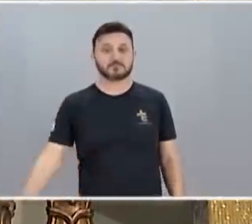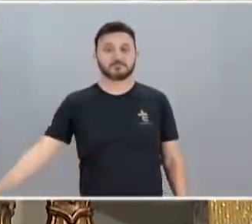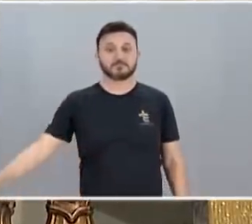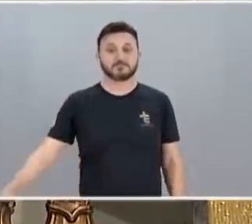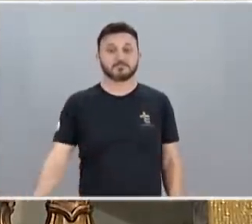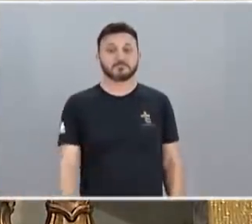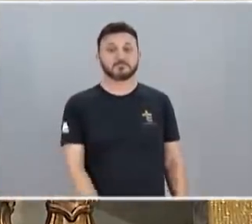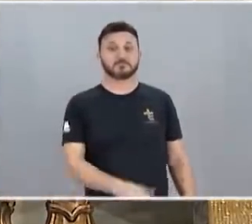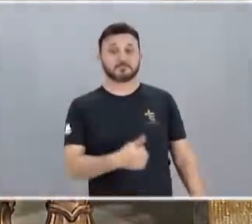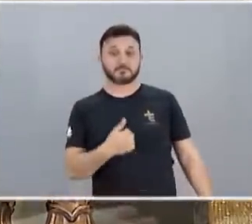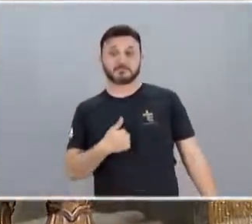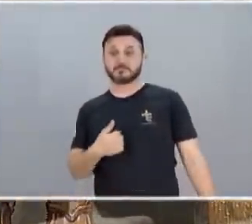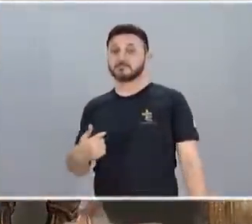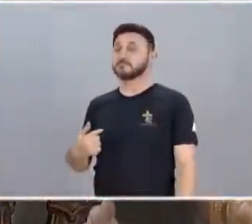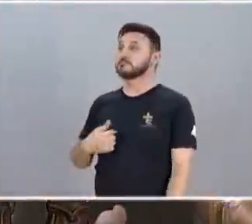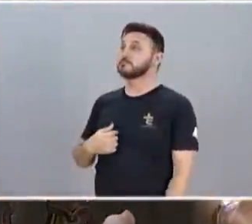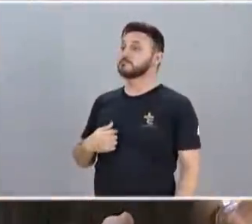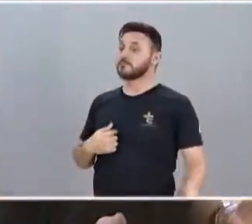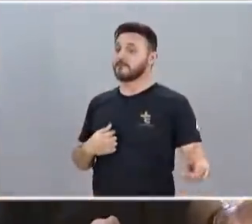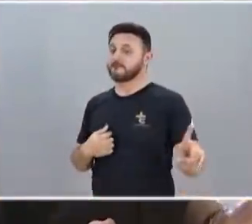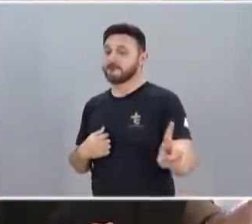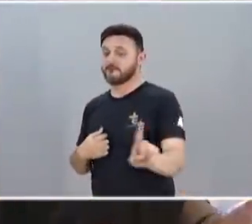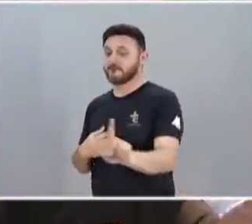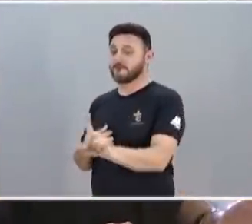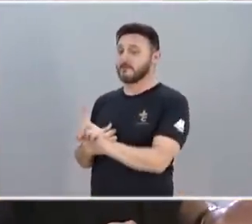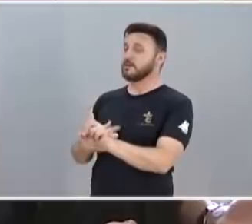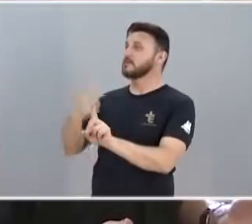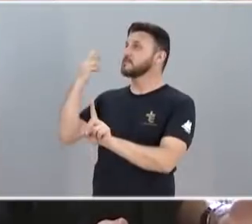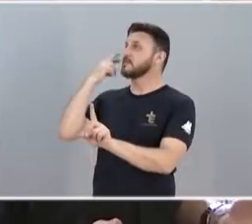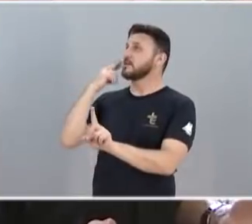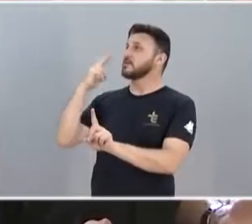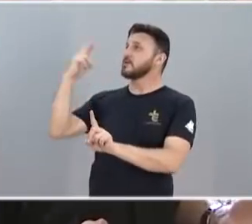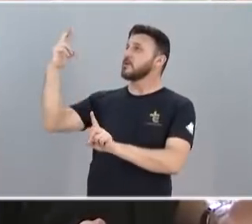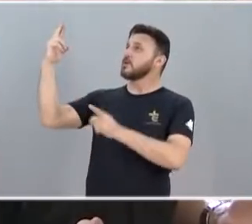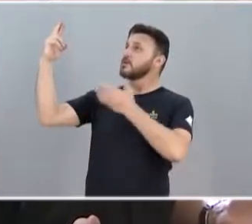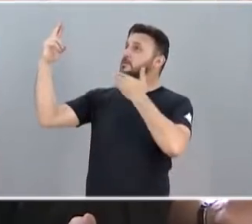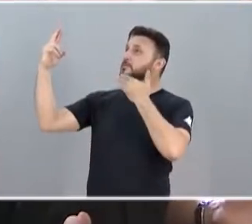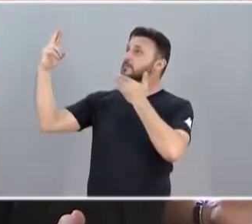nós. Eu vim aqui, Senhor,